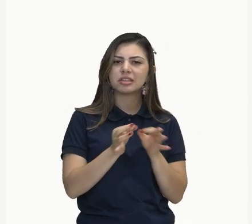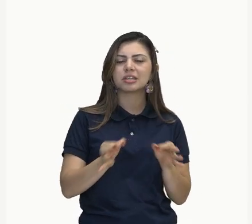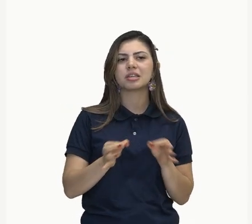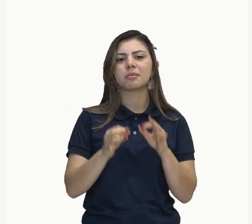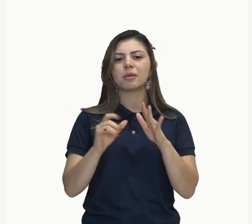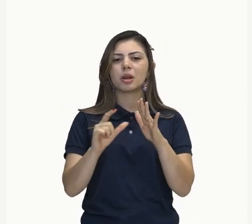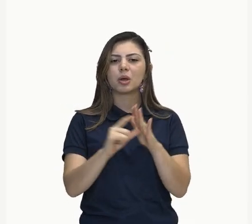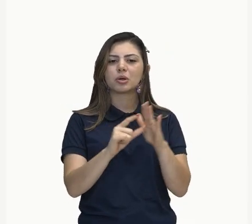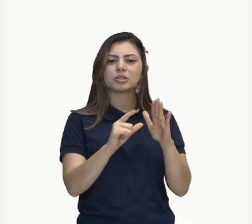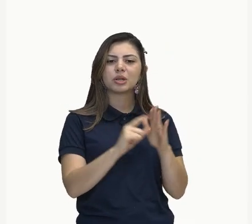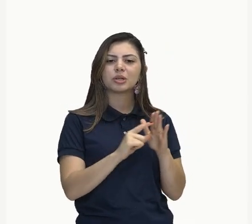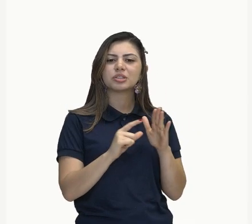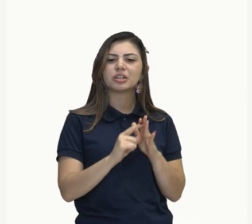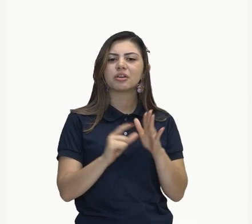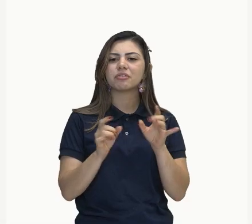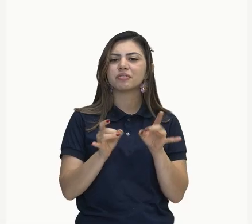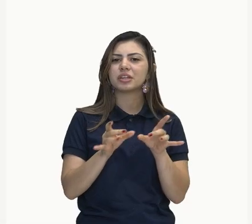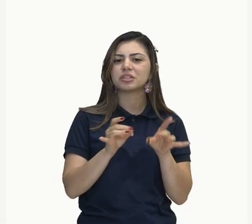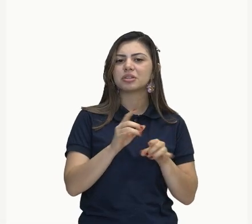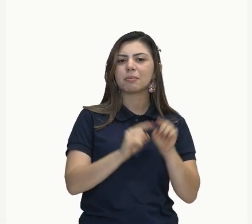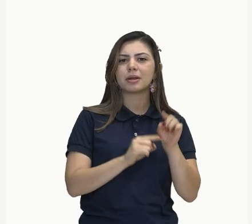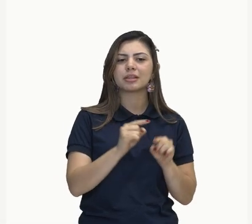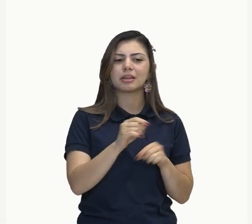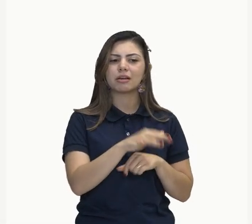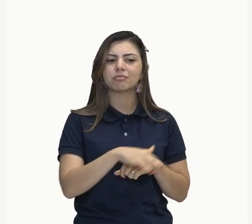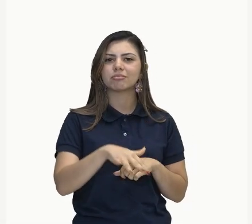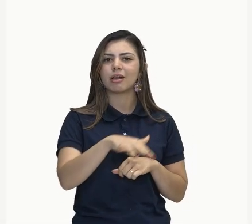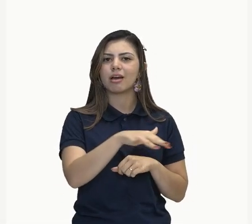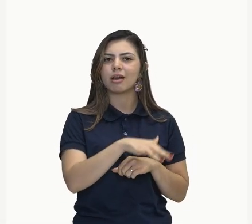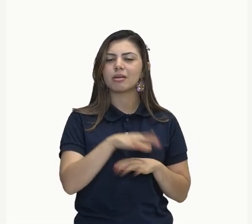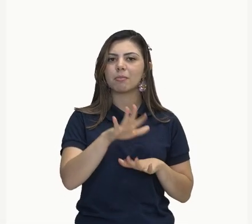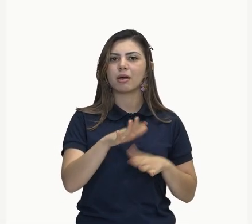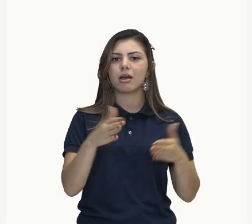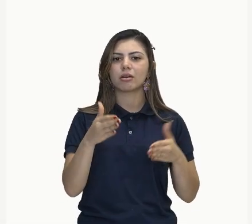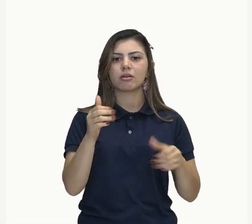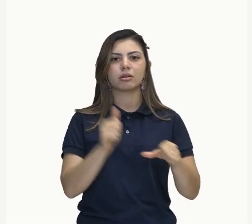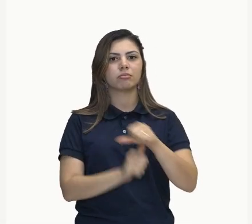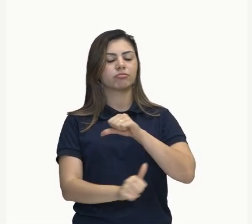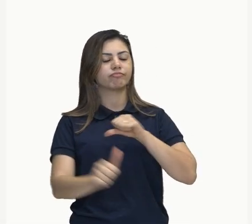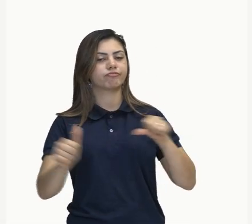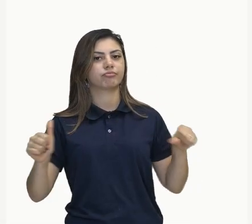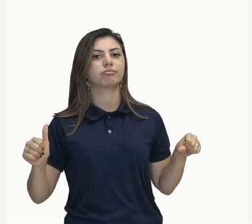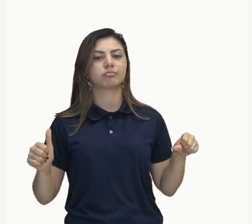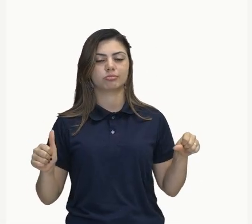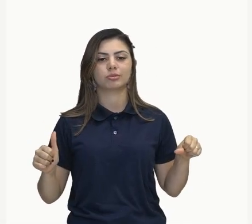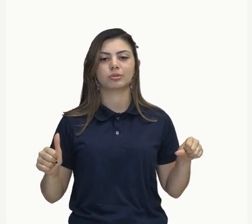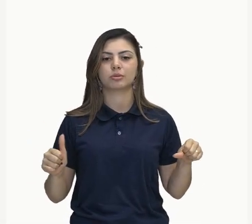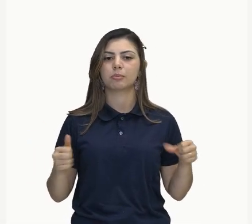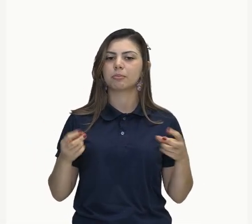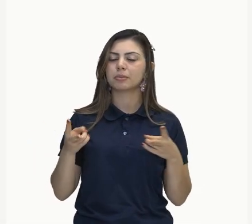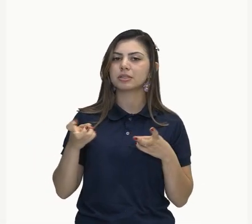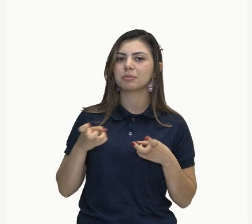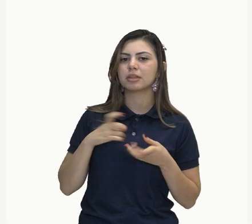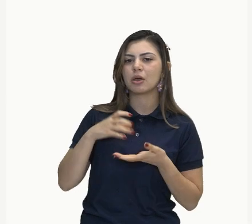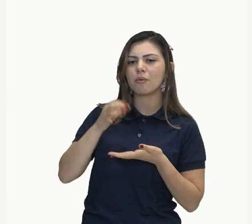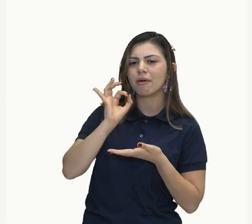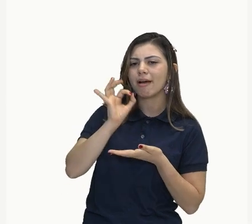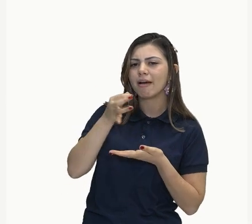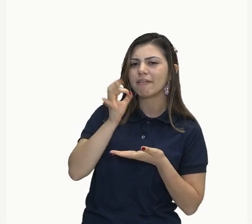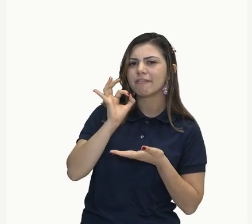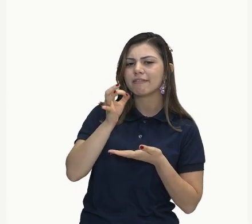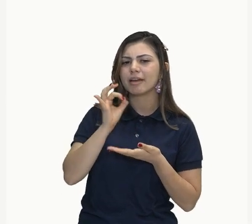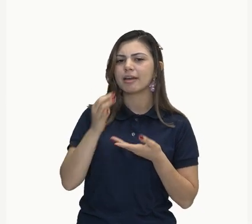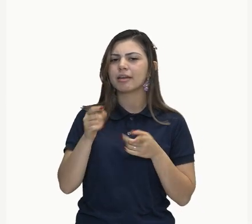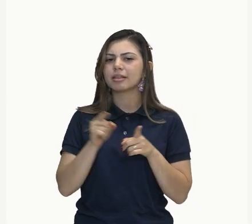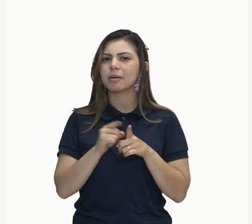As lojas vendiam coisas que o bairro necessitava. Só que esse bairro modificou-se. Agora temos um café gourmet, temos